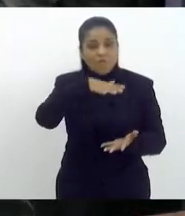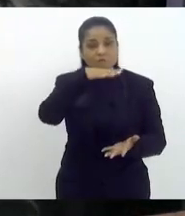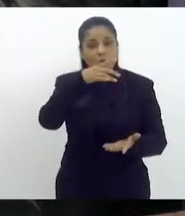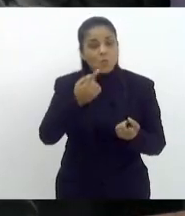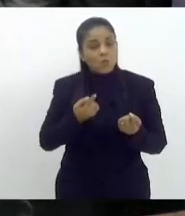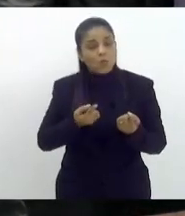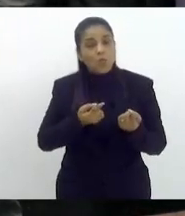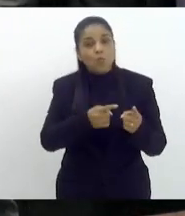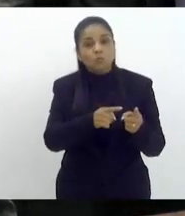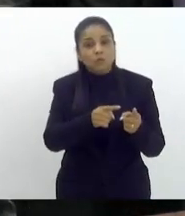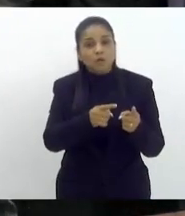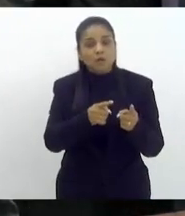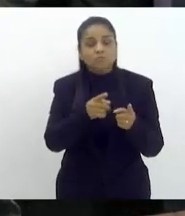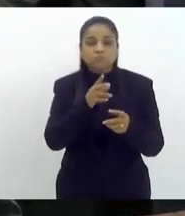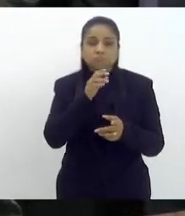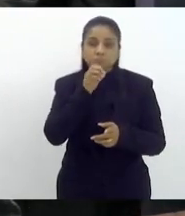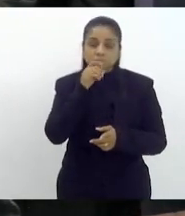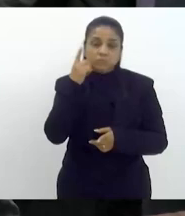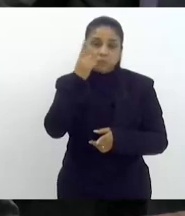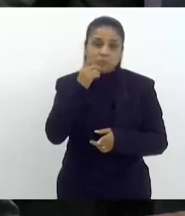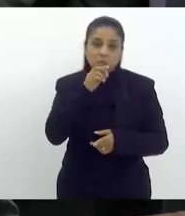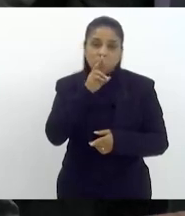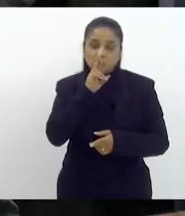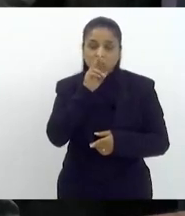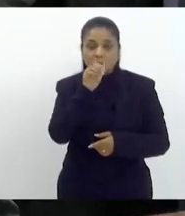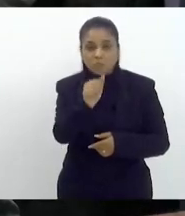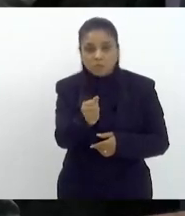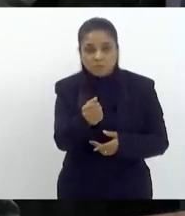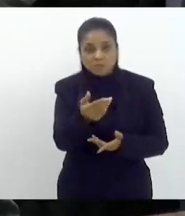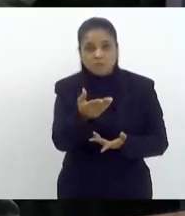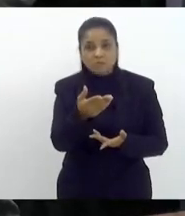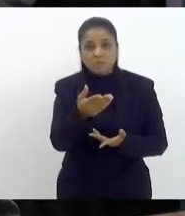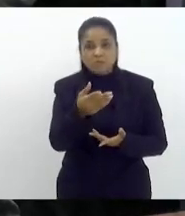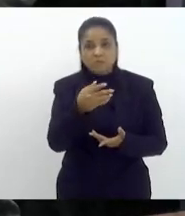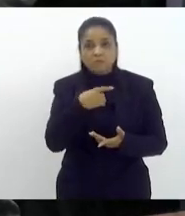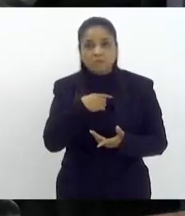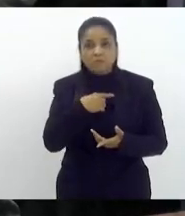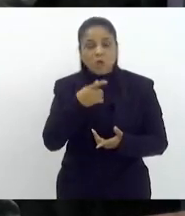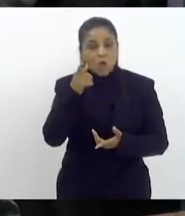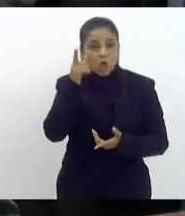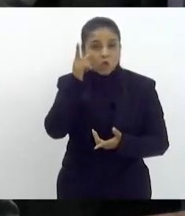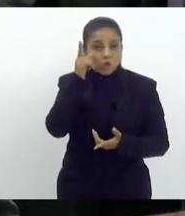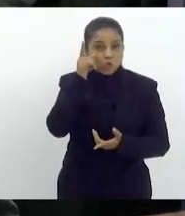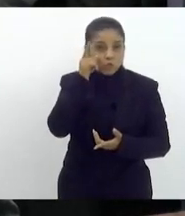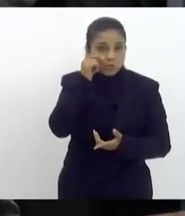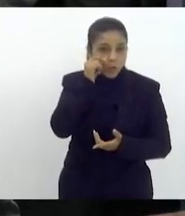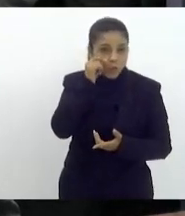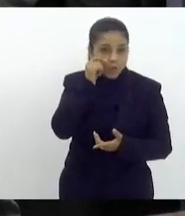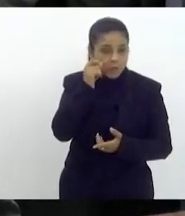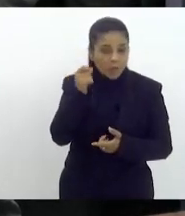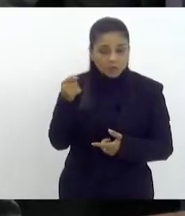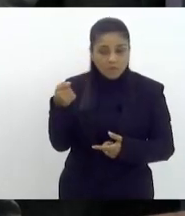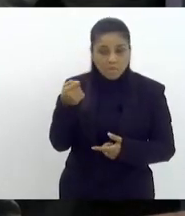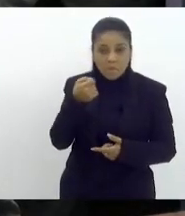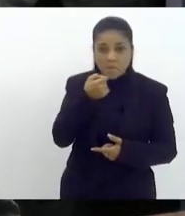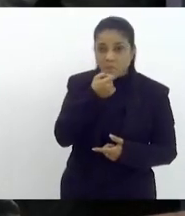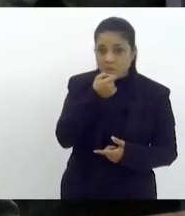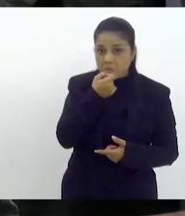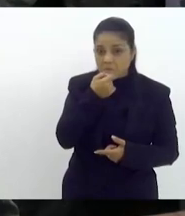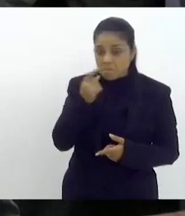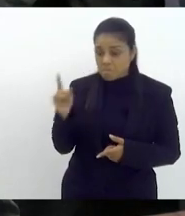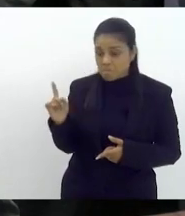dizendo o deputado Amorim que e outra coisa dormiu no ponto uma órgão tava aqui na hora do microfone fica a senhora